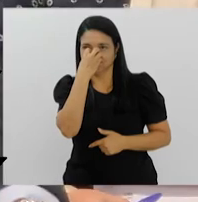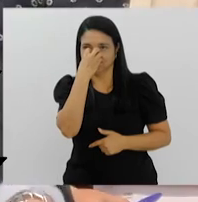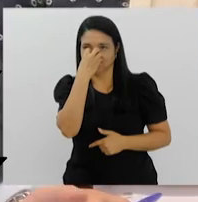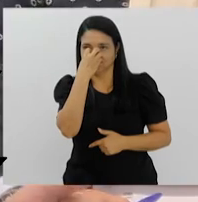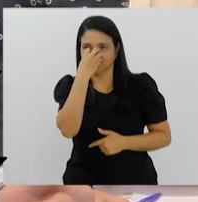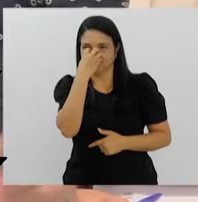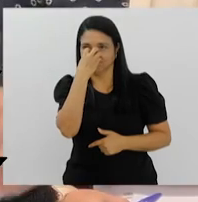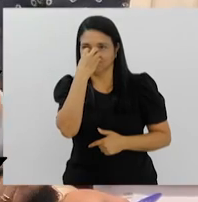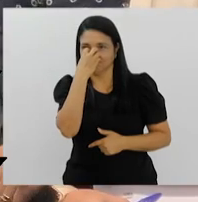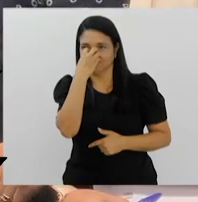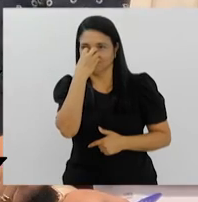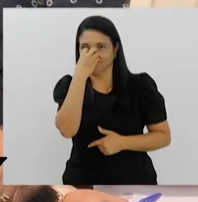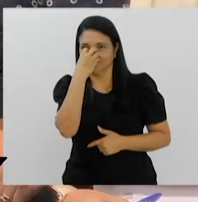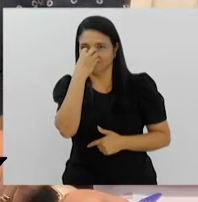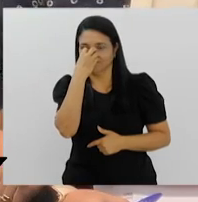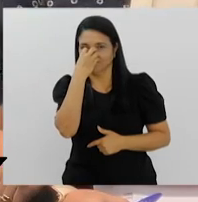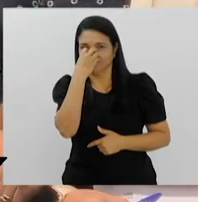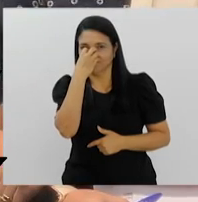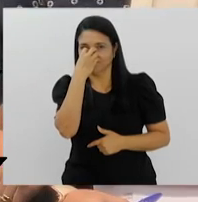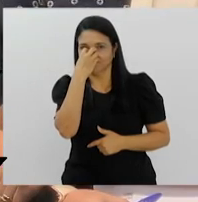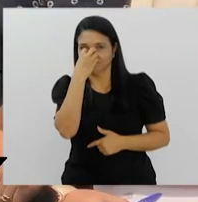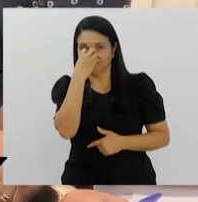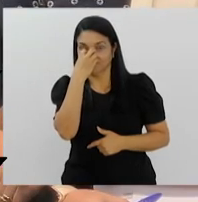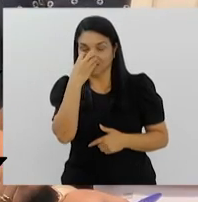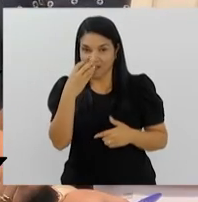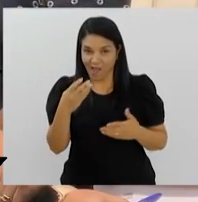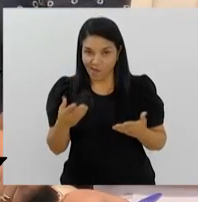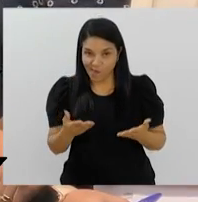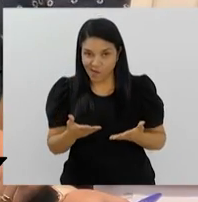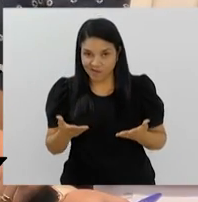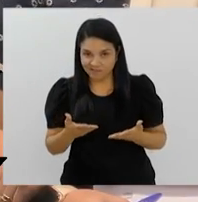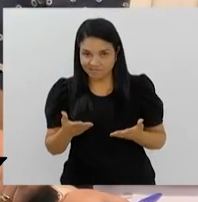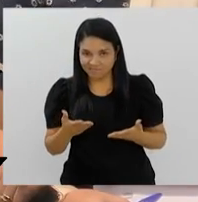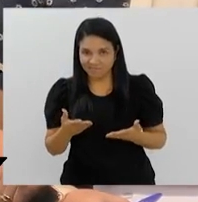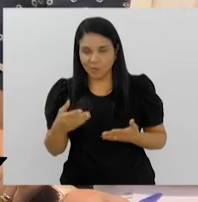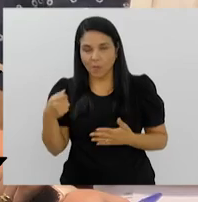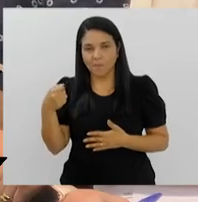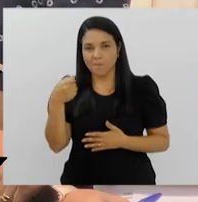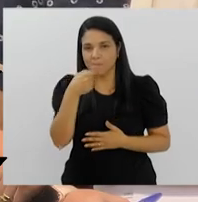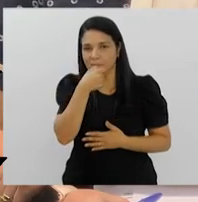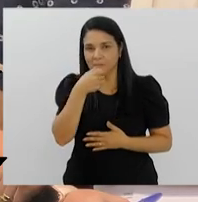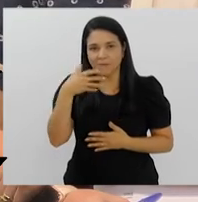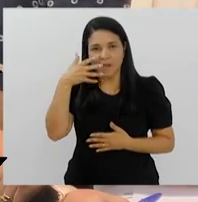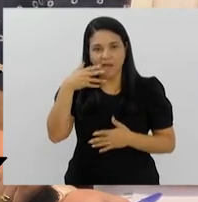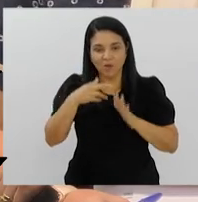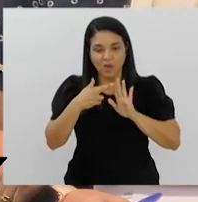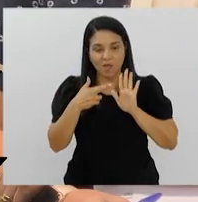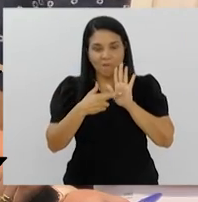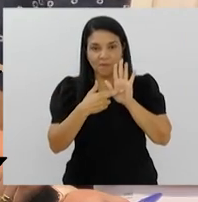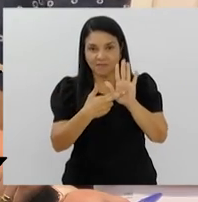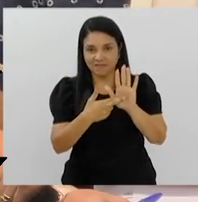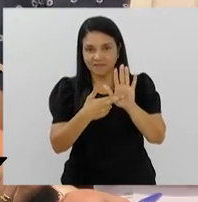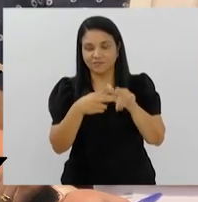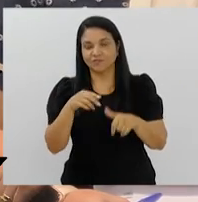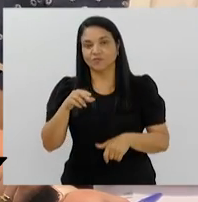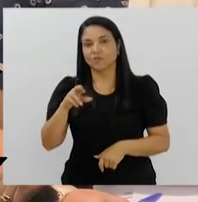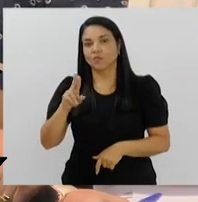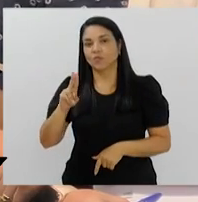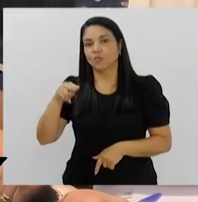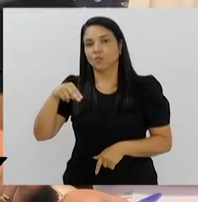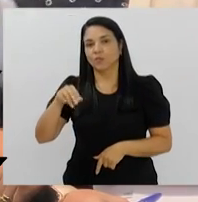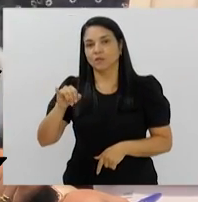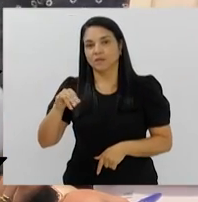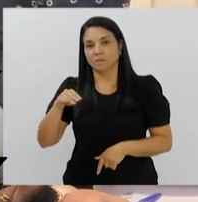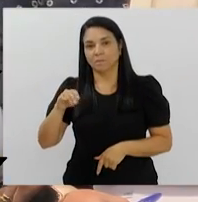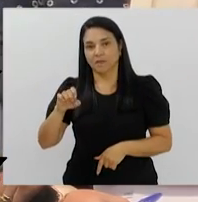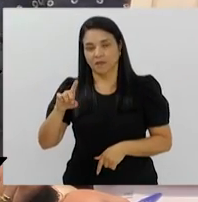agora meus queridos vamos lá agora nós vamos passar a palavra aos representantes da Unimed